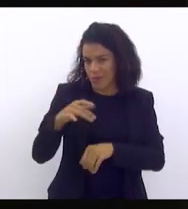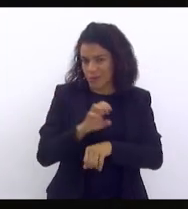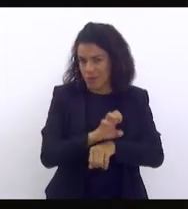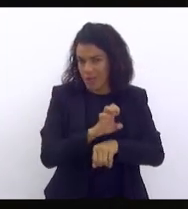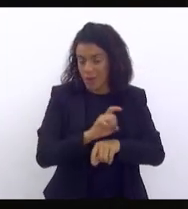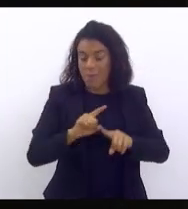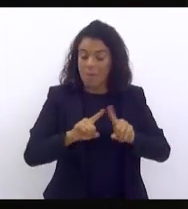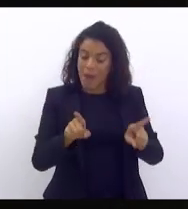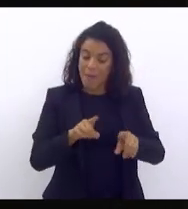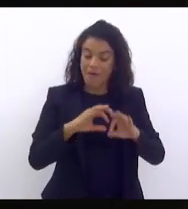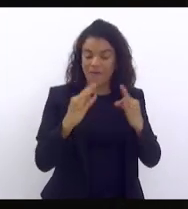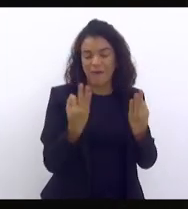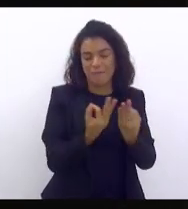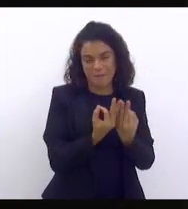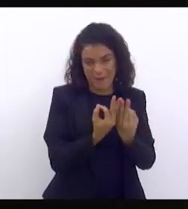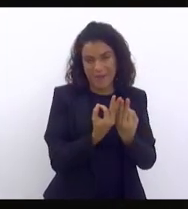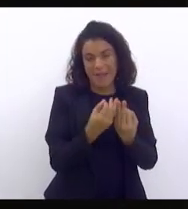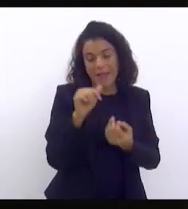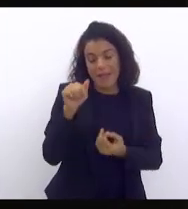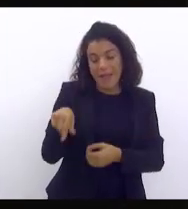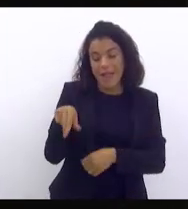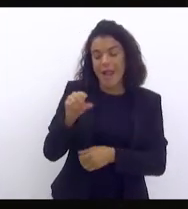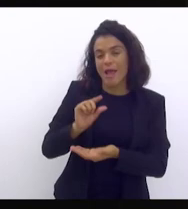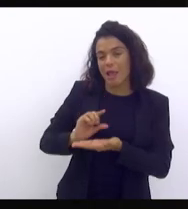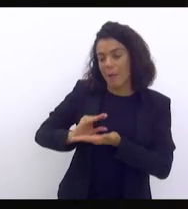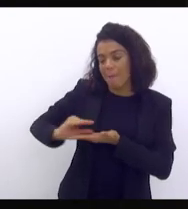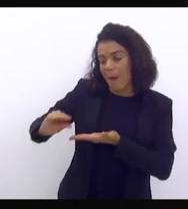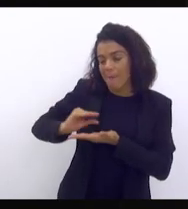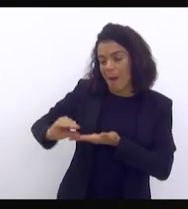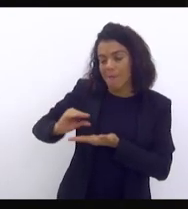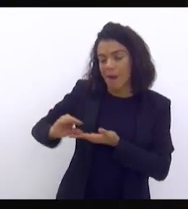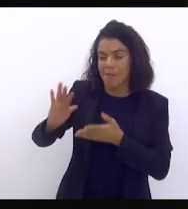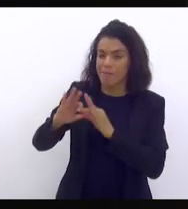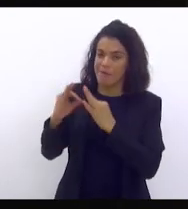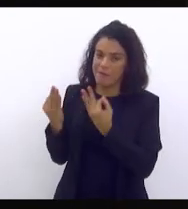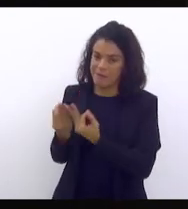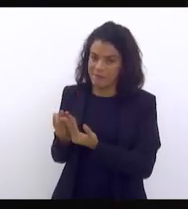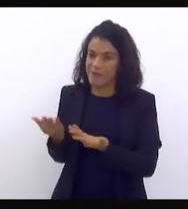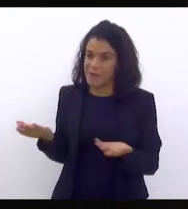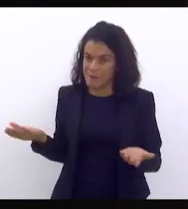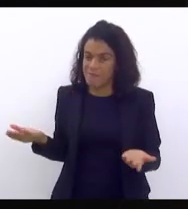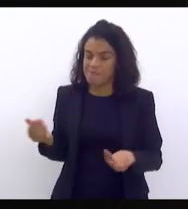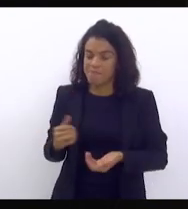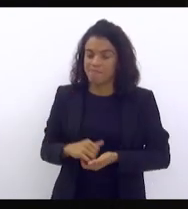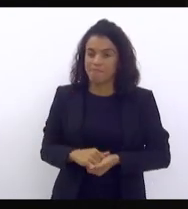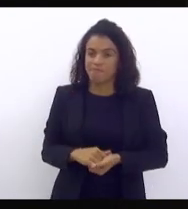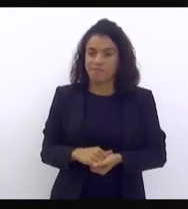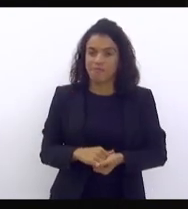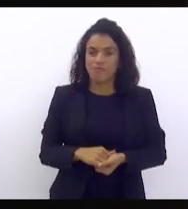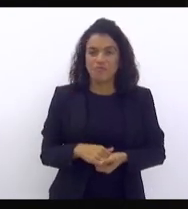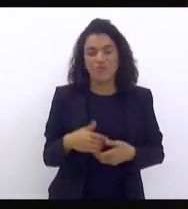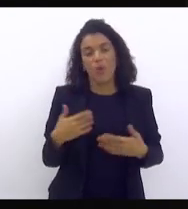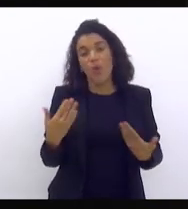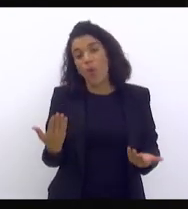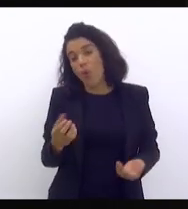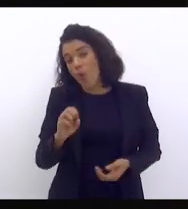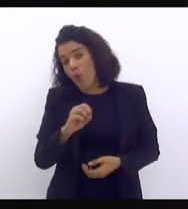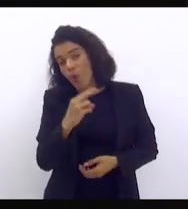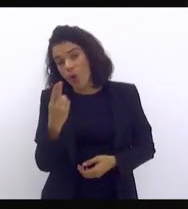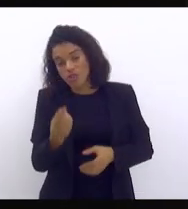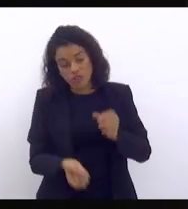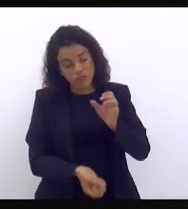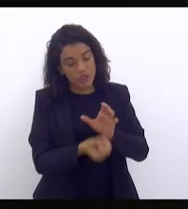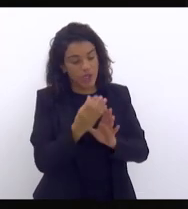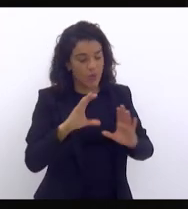família, do qual muitos eram o provedor, seja homem ou seja mulher desse Estado. Então, ou a gente cria uma